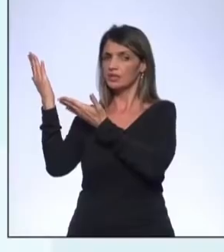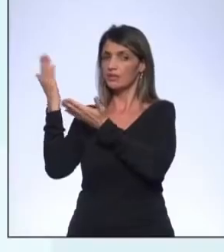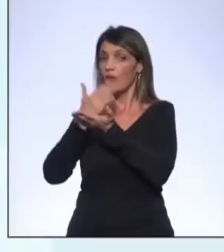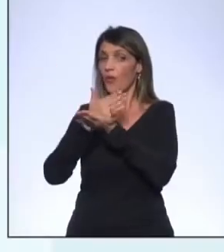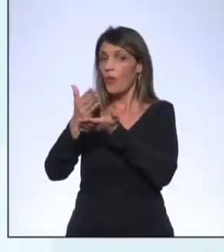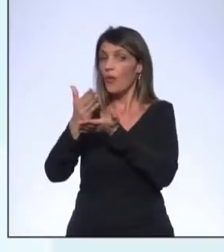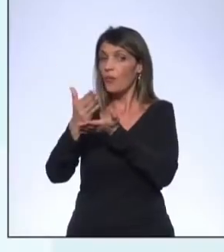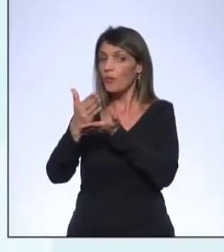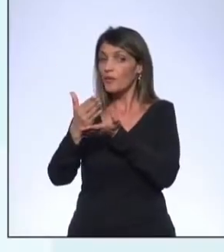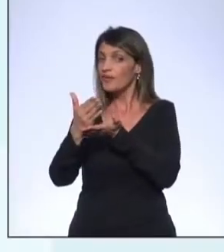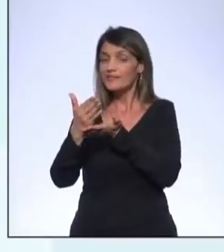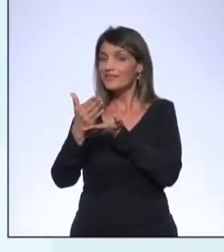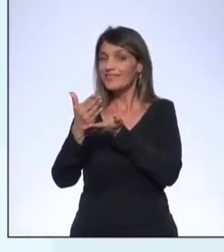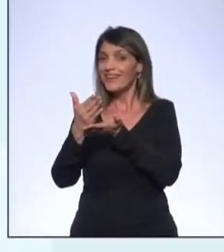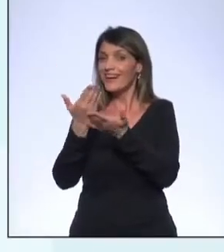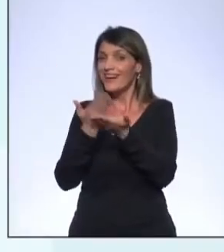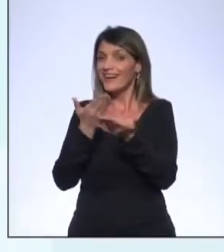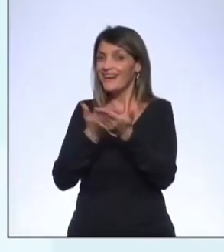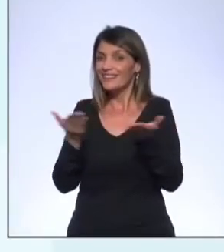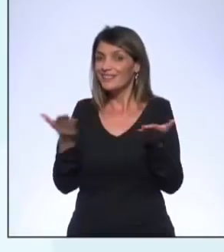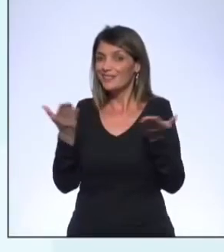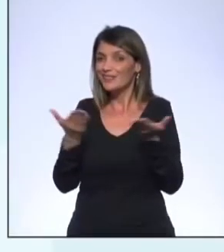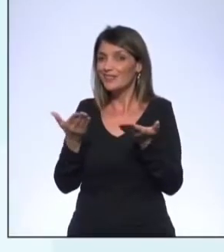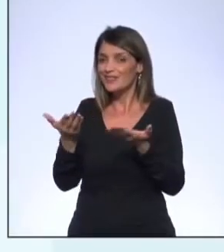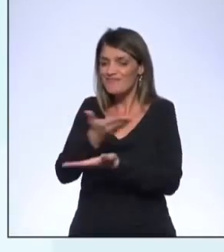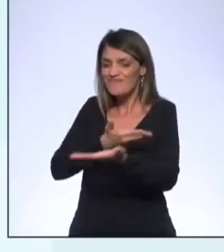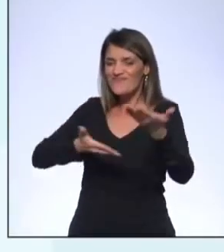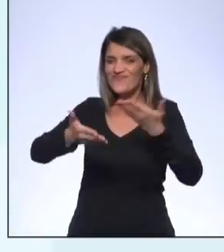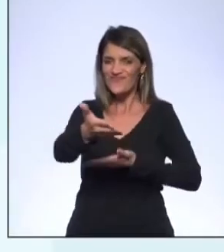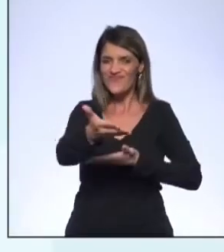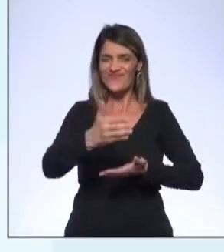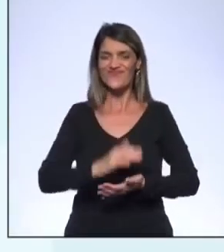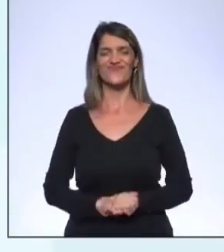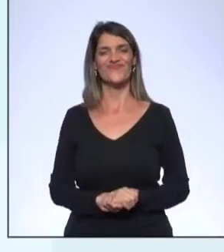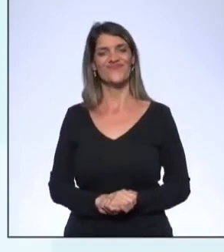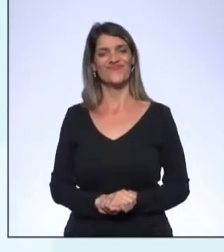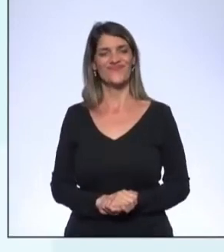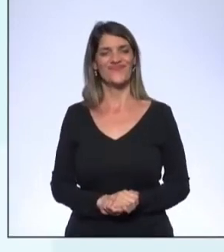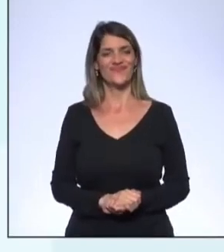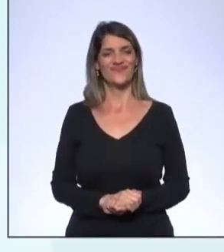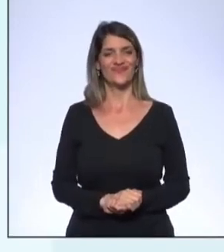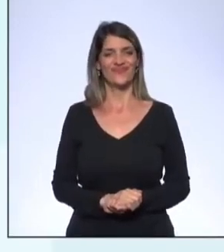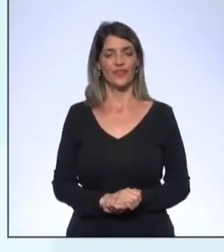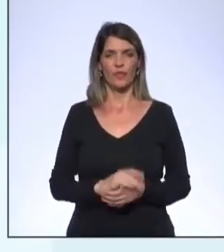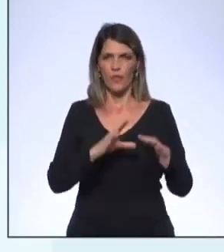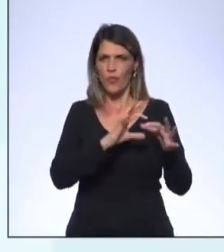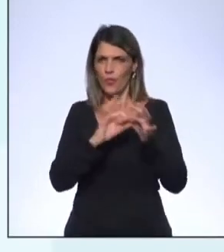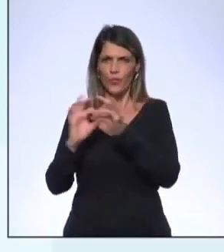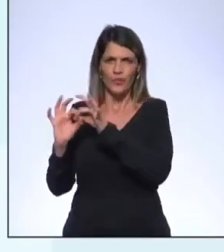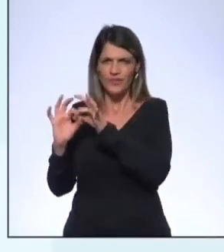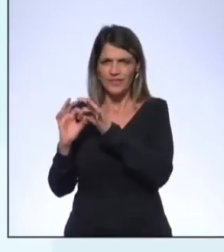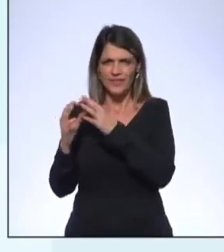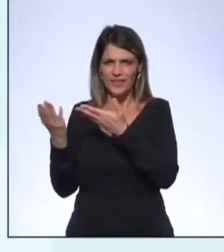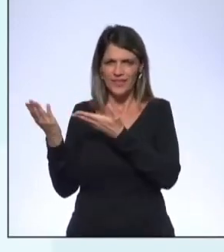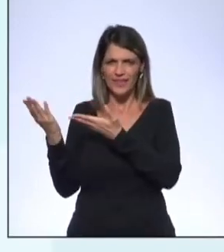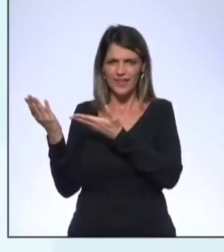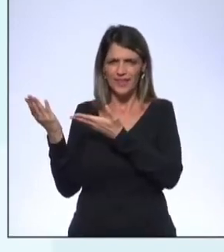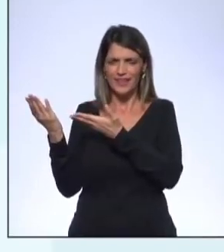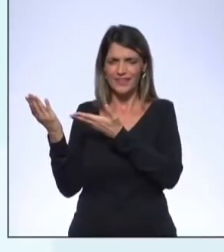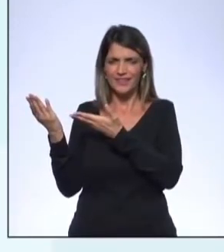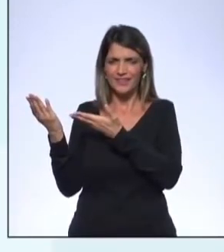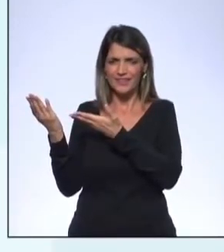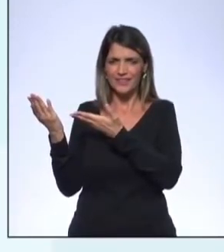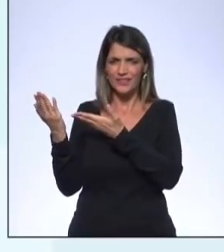começar a nossa aula de hoje com uma interação. Tá? Então, antes da gente ver o contexto ali da formação